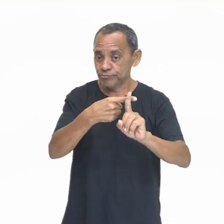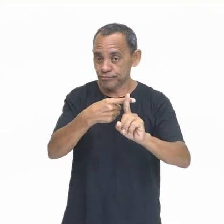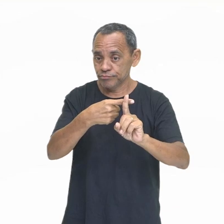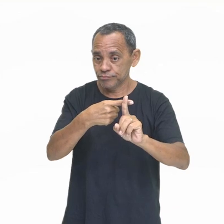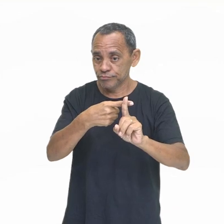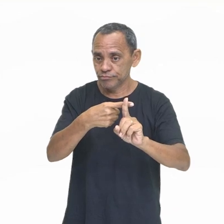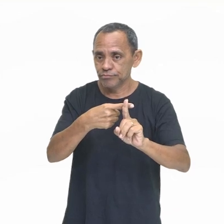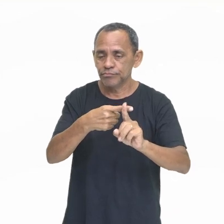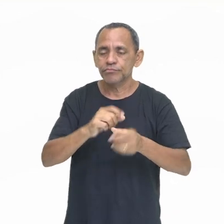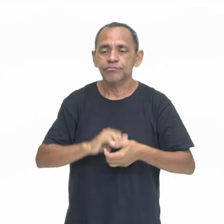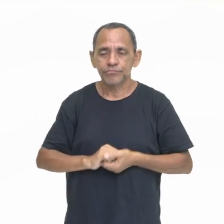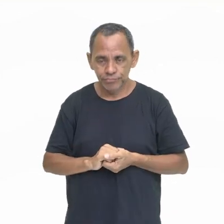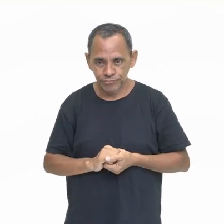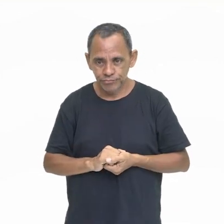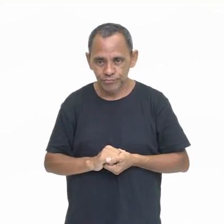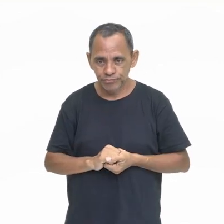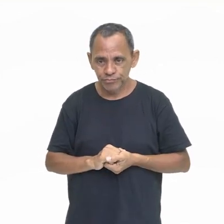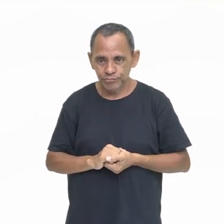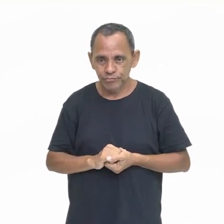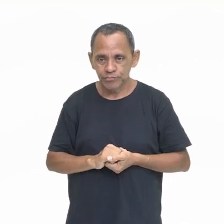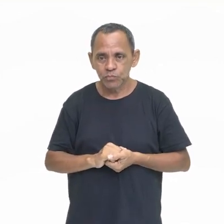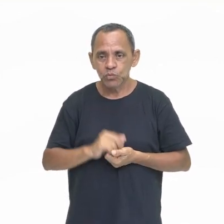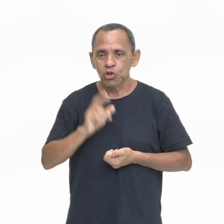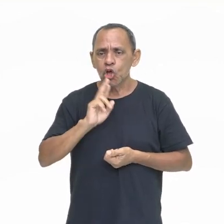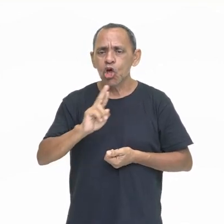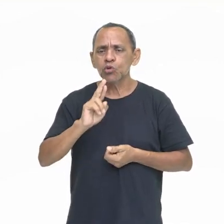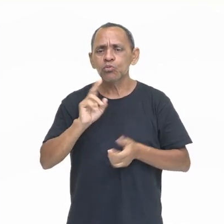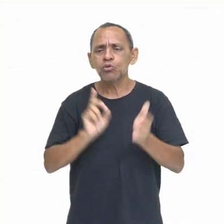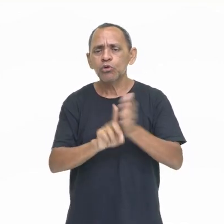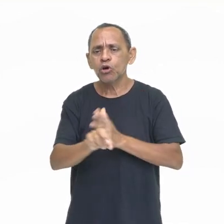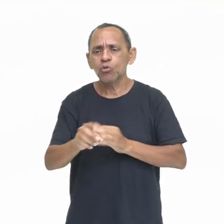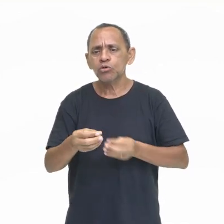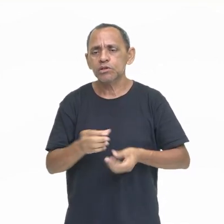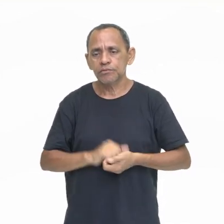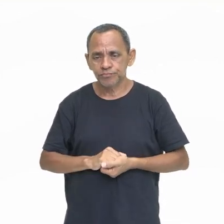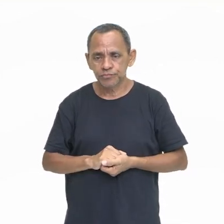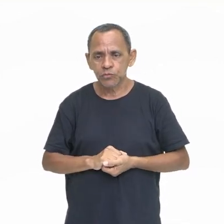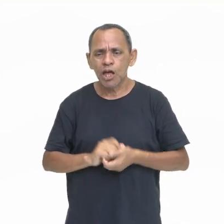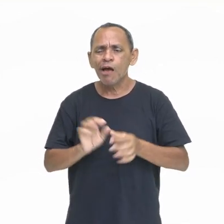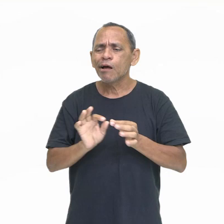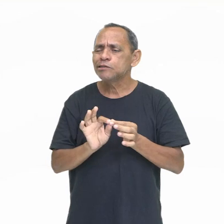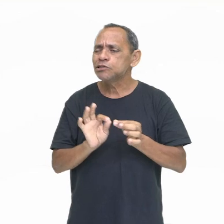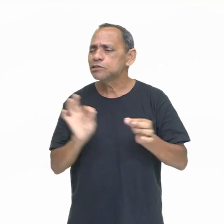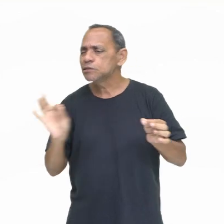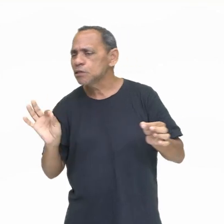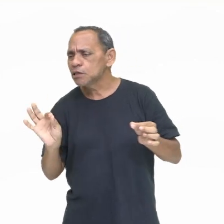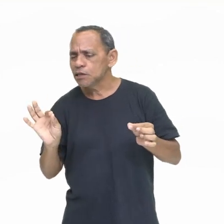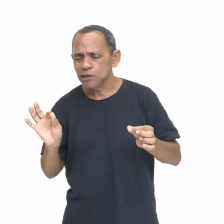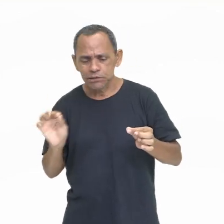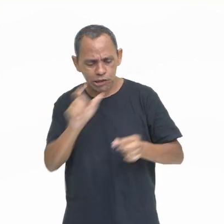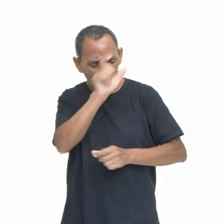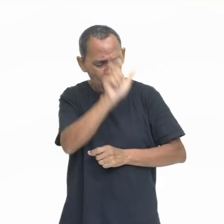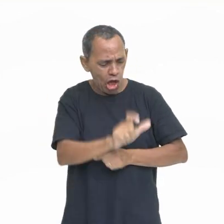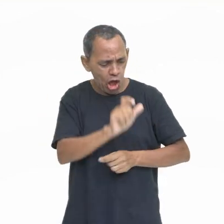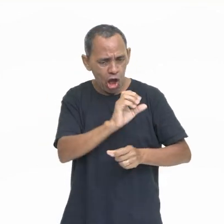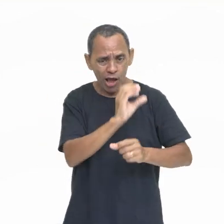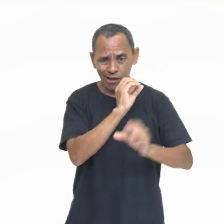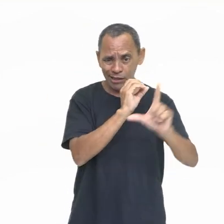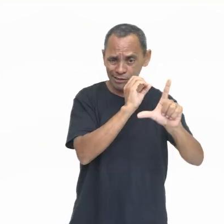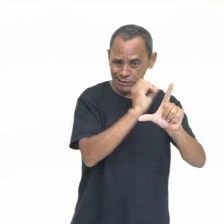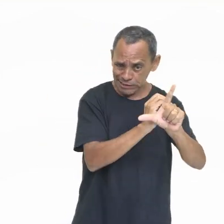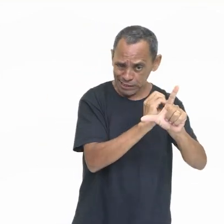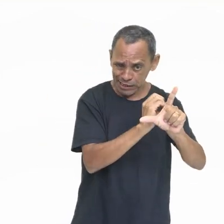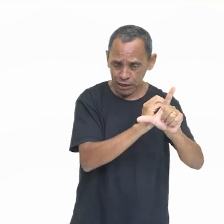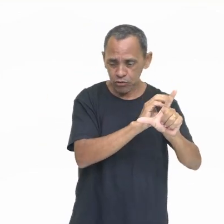resposta é 2. Respondendo à pergunta, qual a distância horizontal do ponto de lançamento até onde a bola atinge a altura